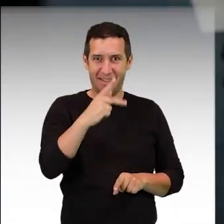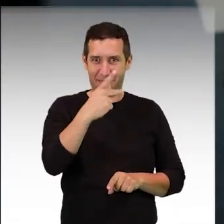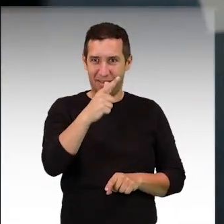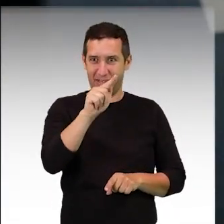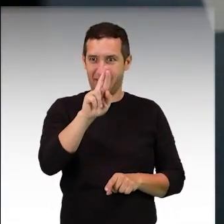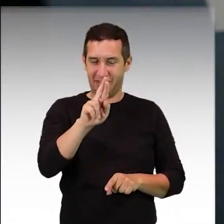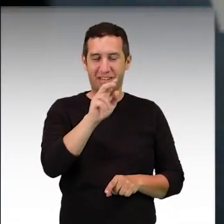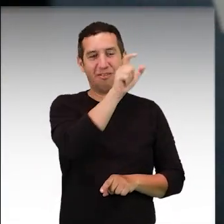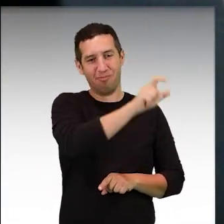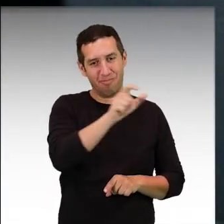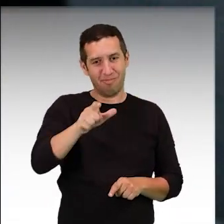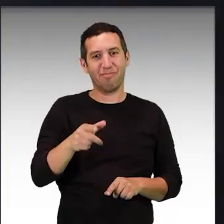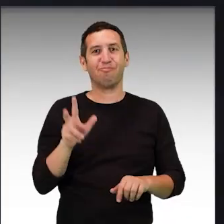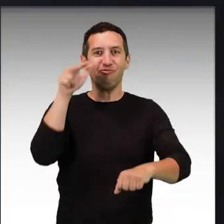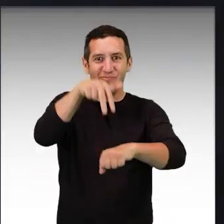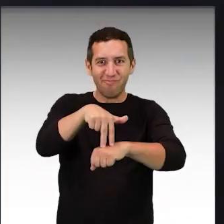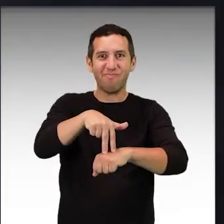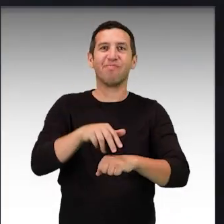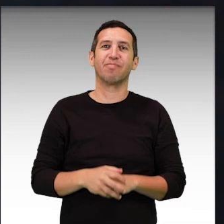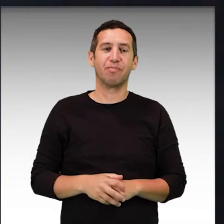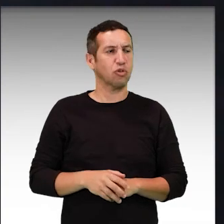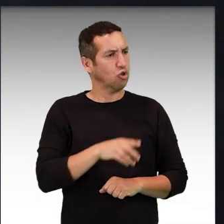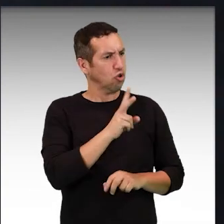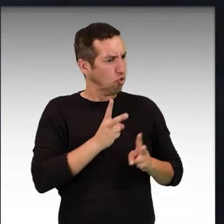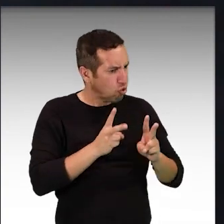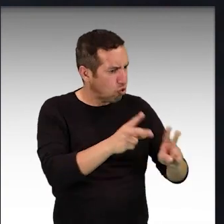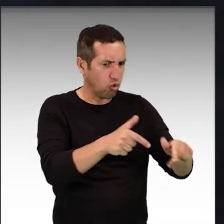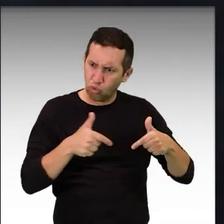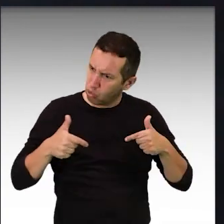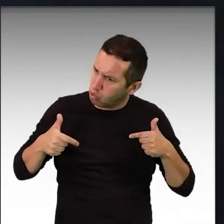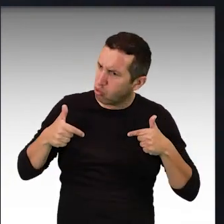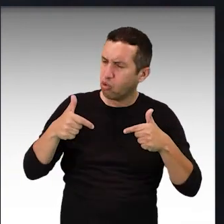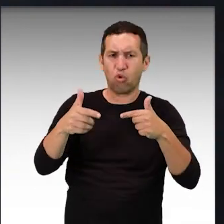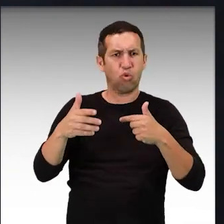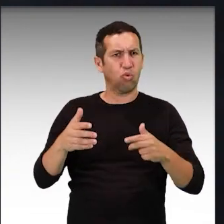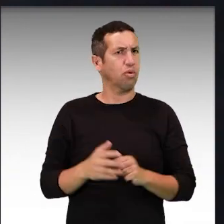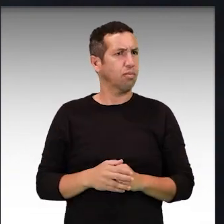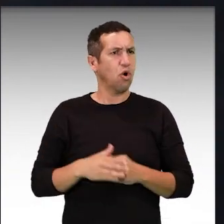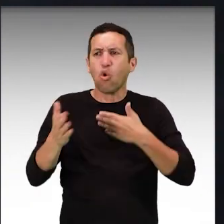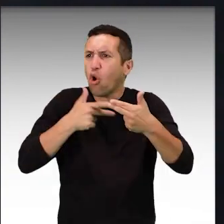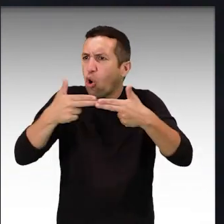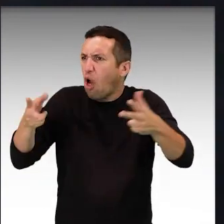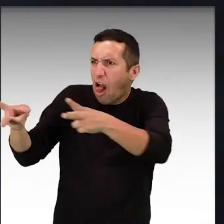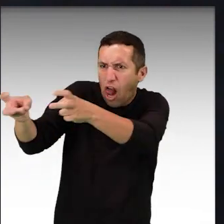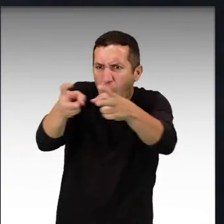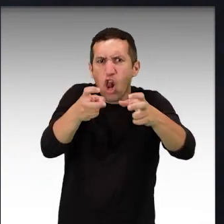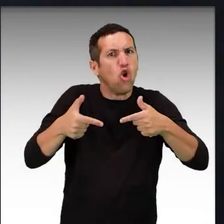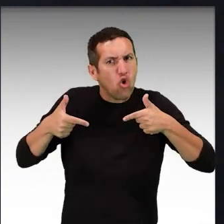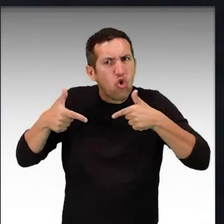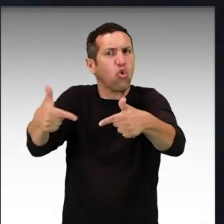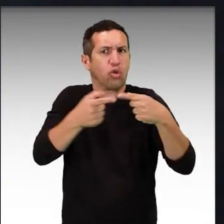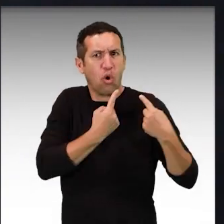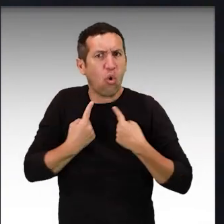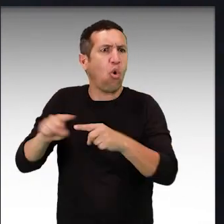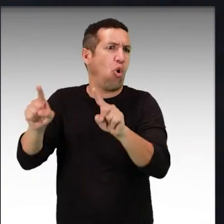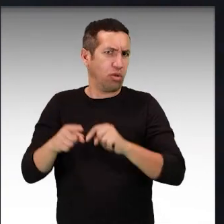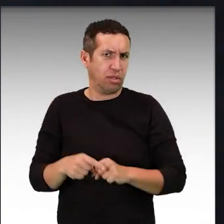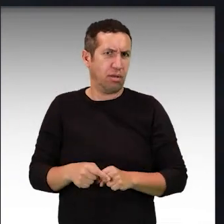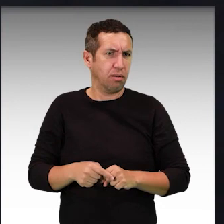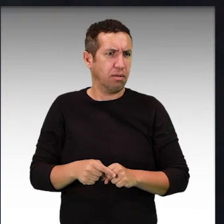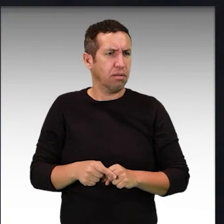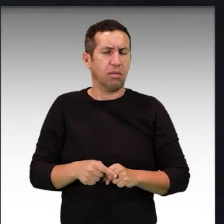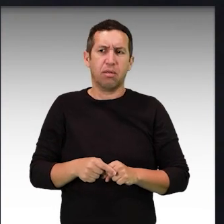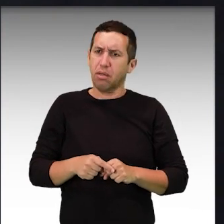e procuradores da República. Sejam incansáveis na busca pela justiça, na luta contra qualquer forma de